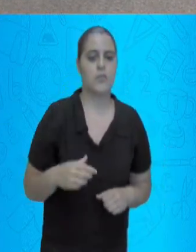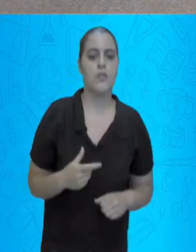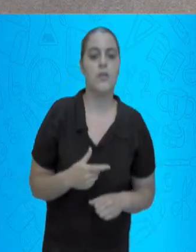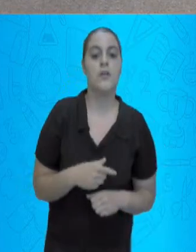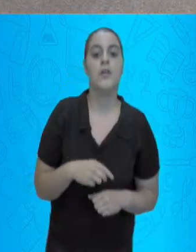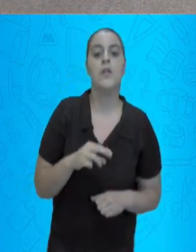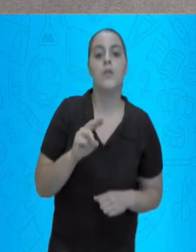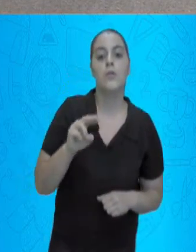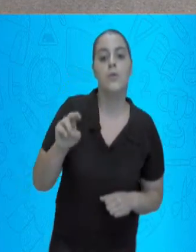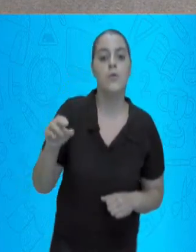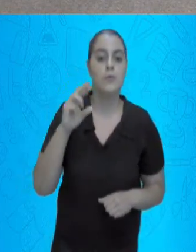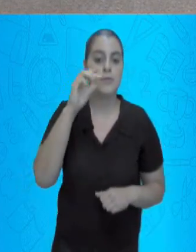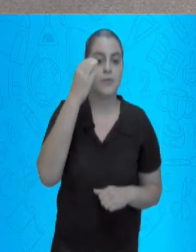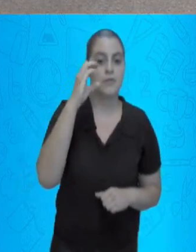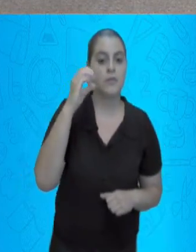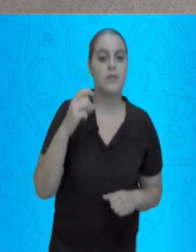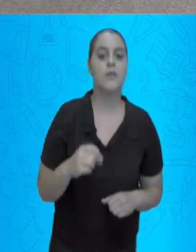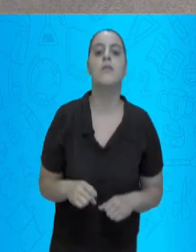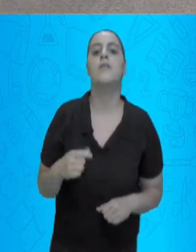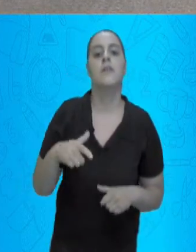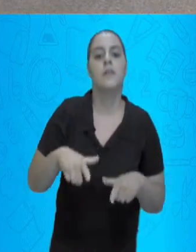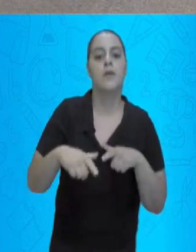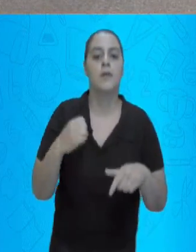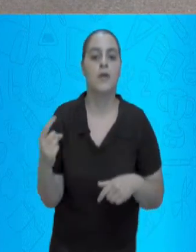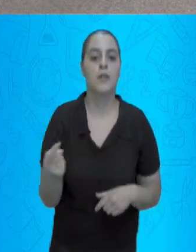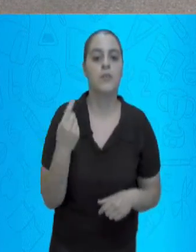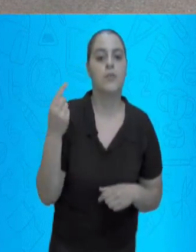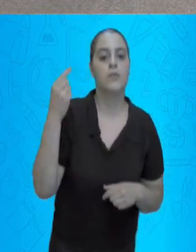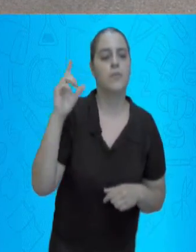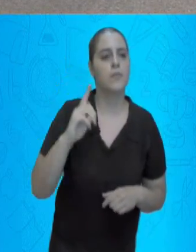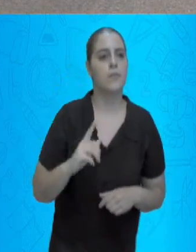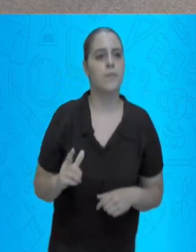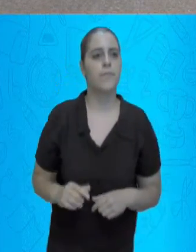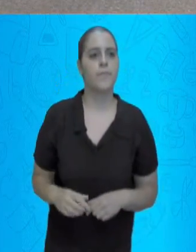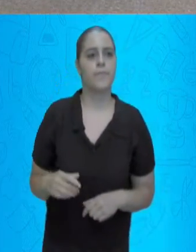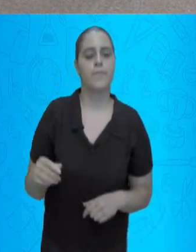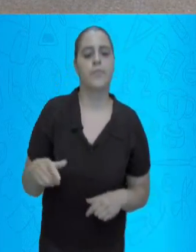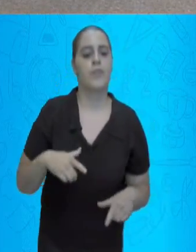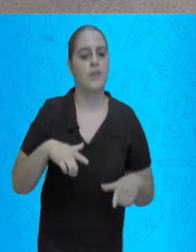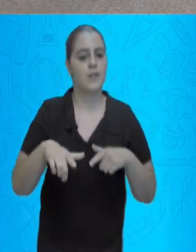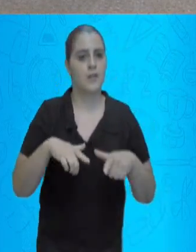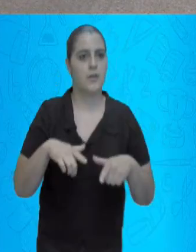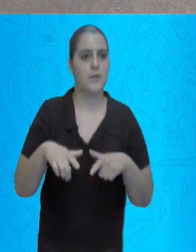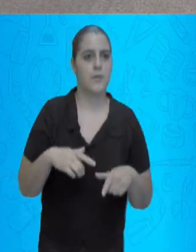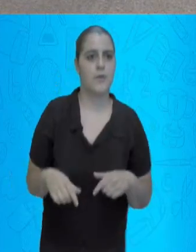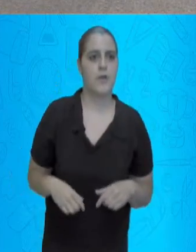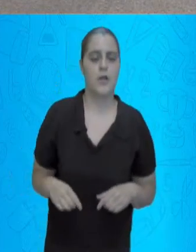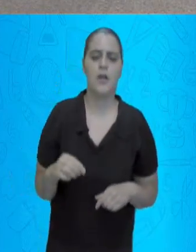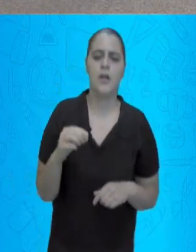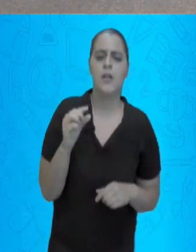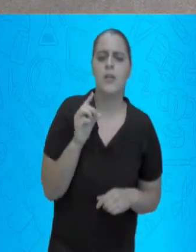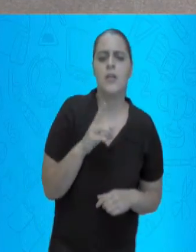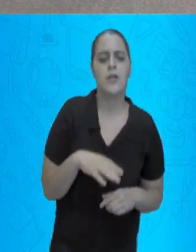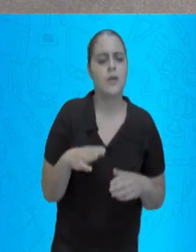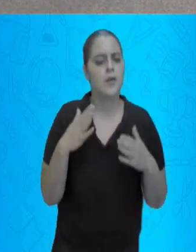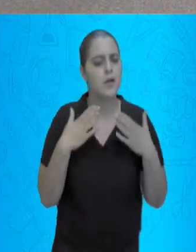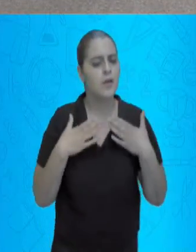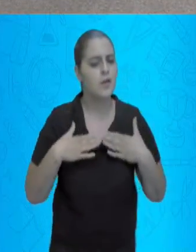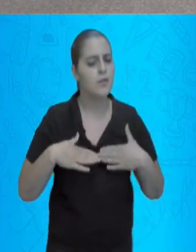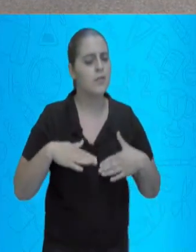de forma isolada, é necessário. O paleontólogo ele tem um trabalho